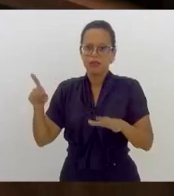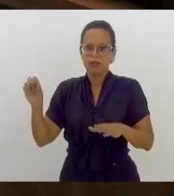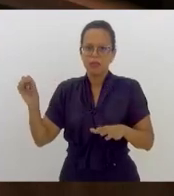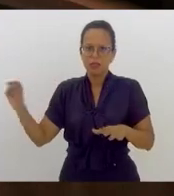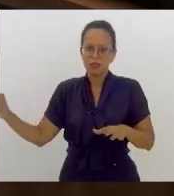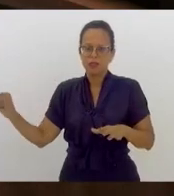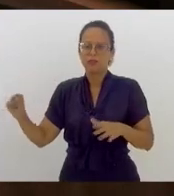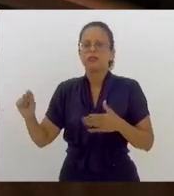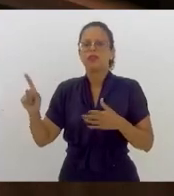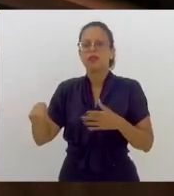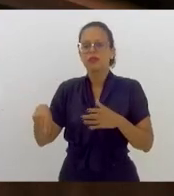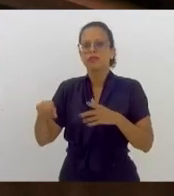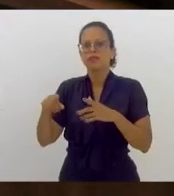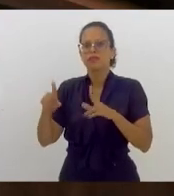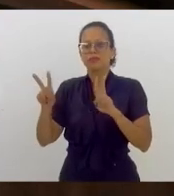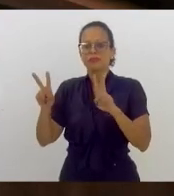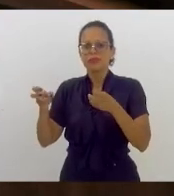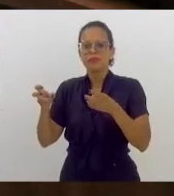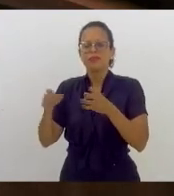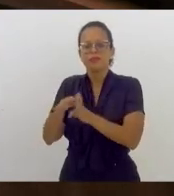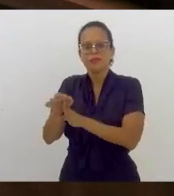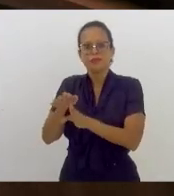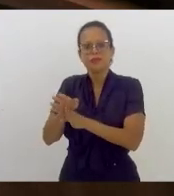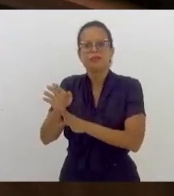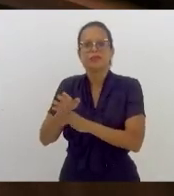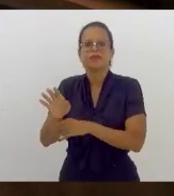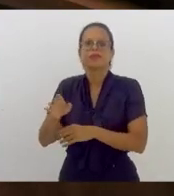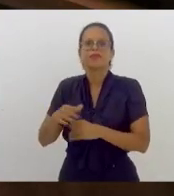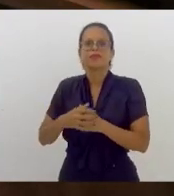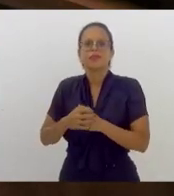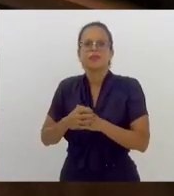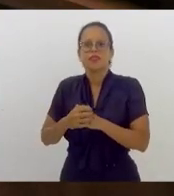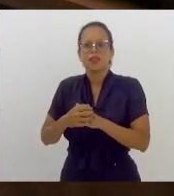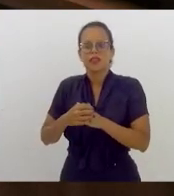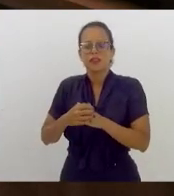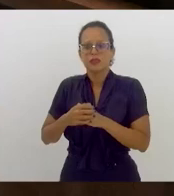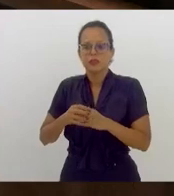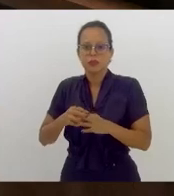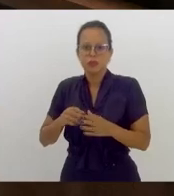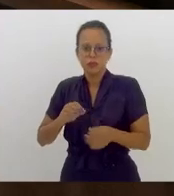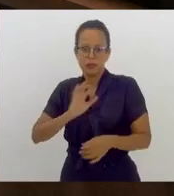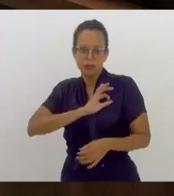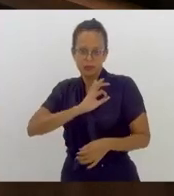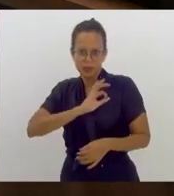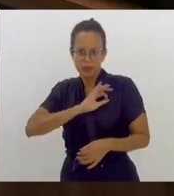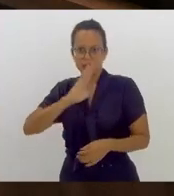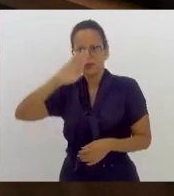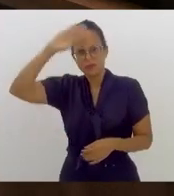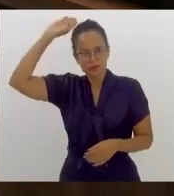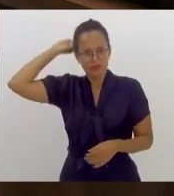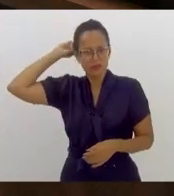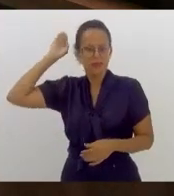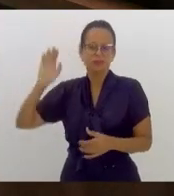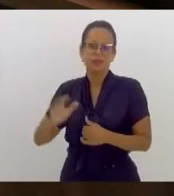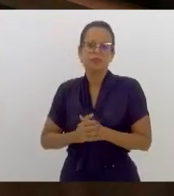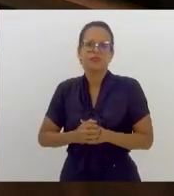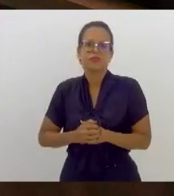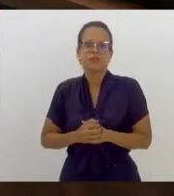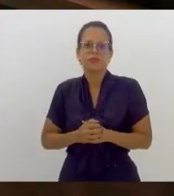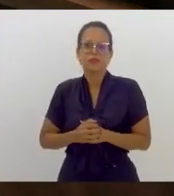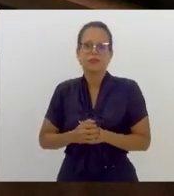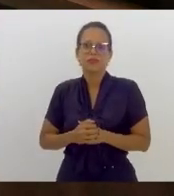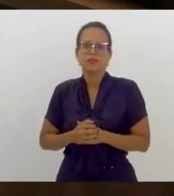de Disciplina e da Comissão de Revisão Disciplinar da Polícia Militar e do Corpo Bombeiro do Estado do Rio de Janeiro. Senhor